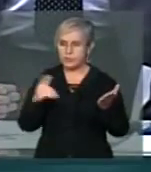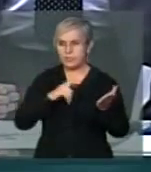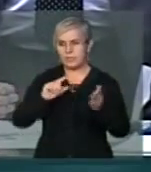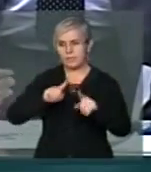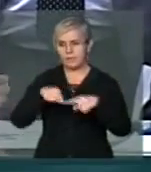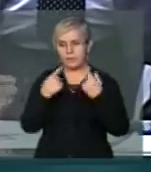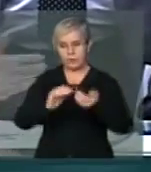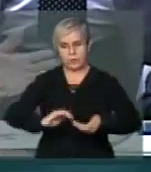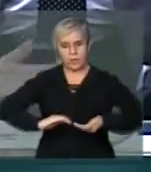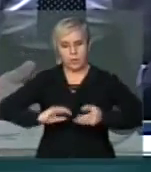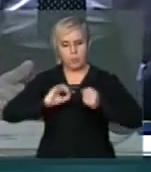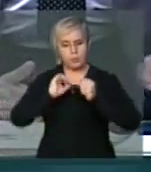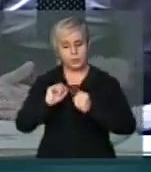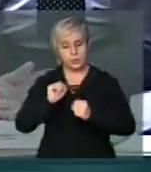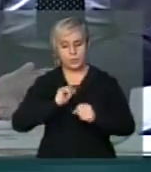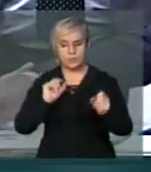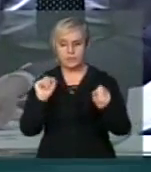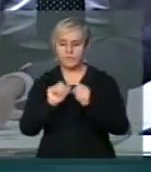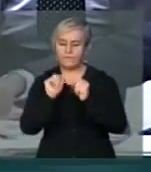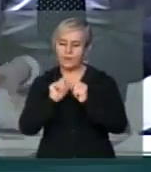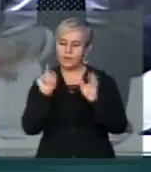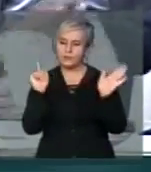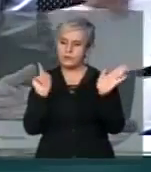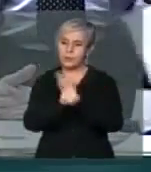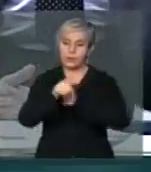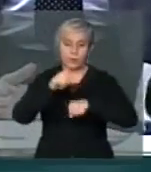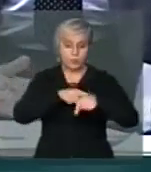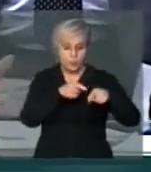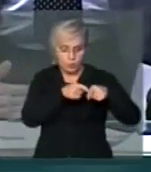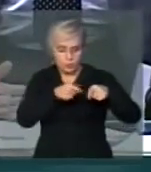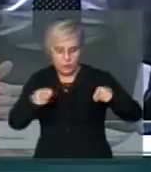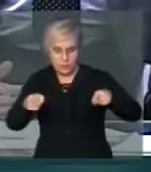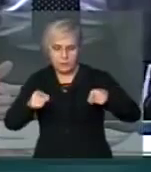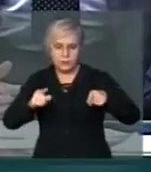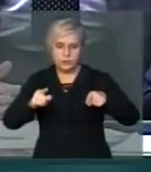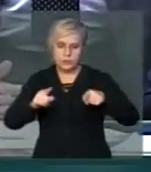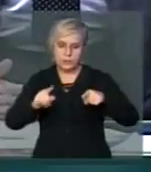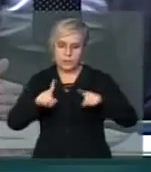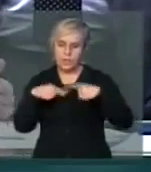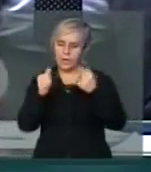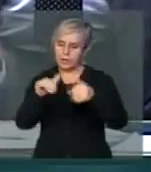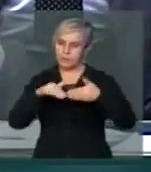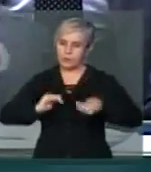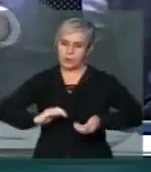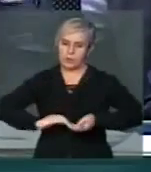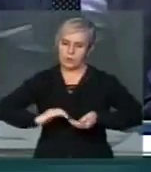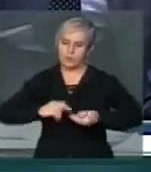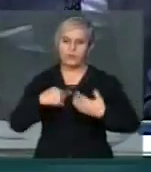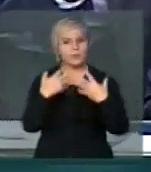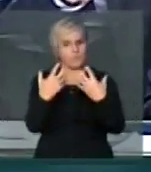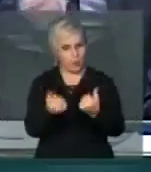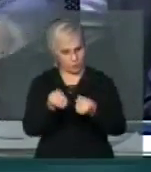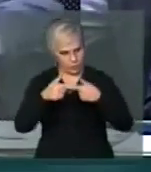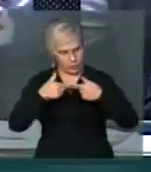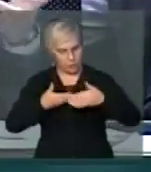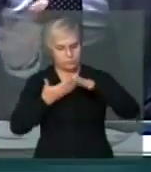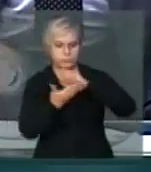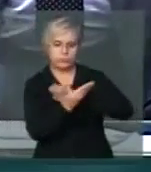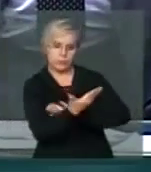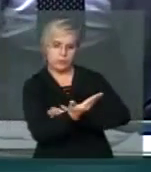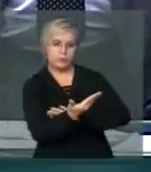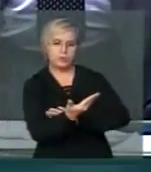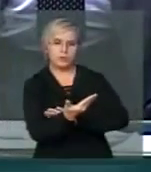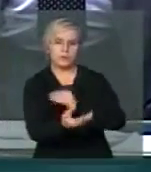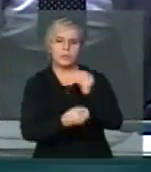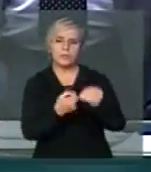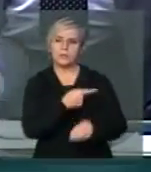Congresso, poderia ter formulado durante a sessão do Congresso essa questão de ordem. Eu vou recolher, encaminho a título de sugestão